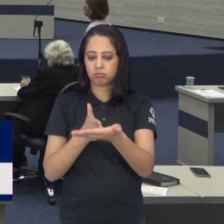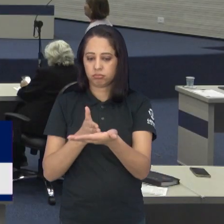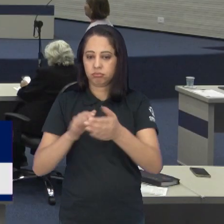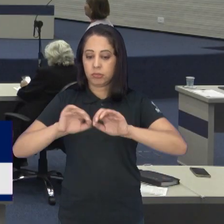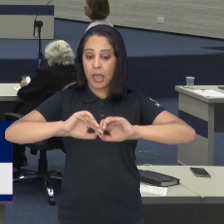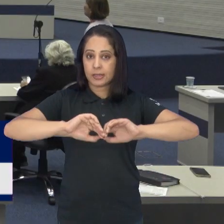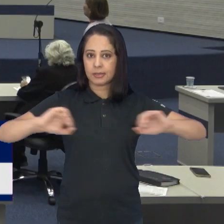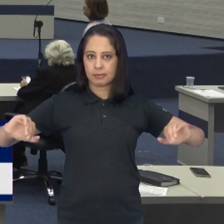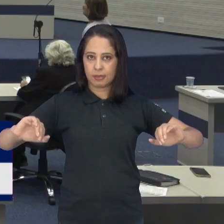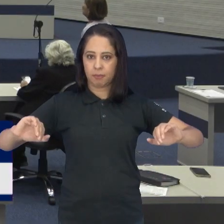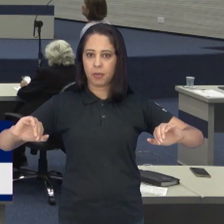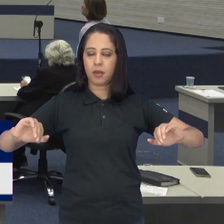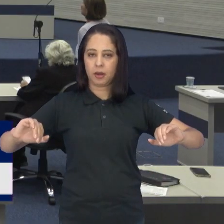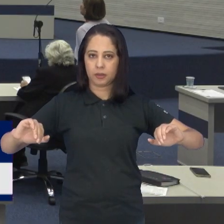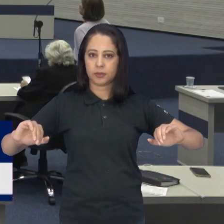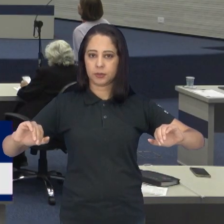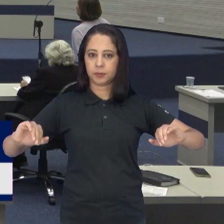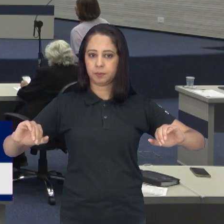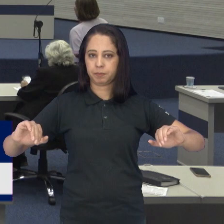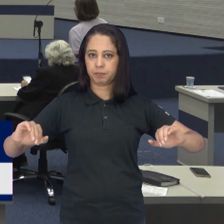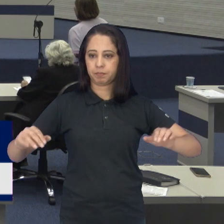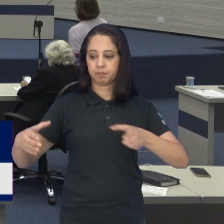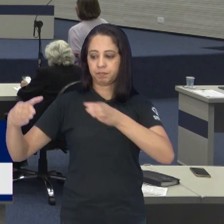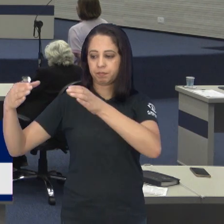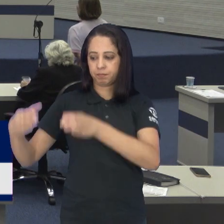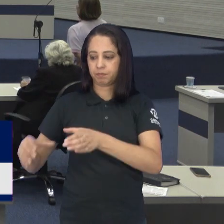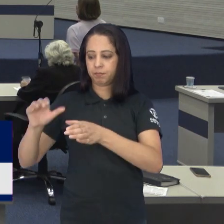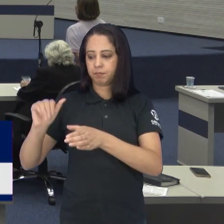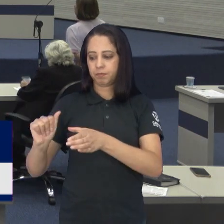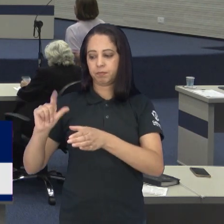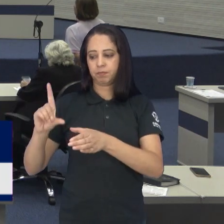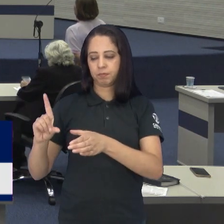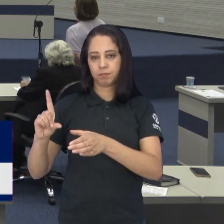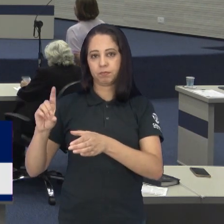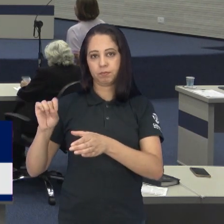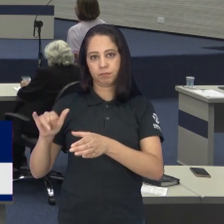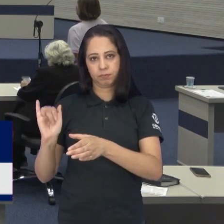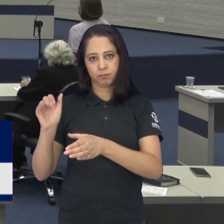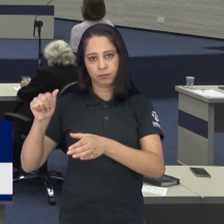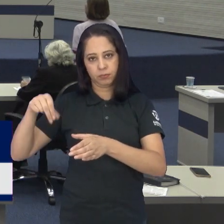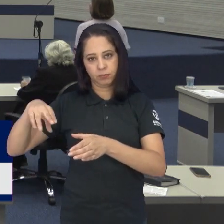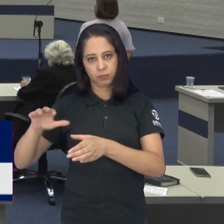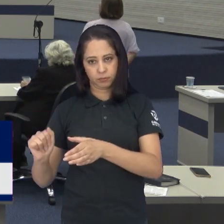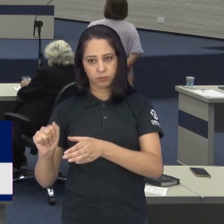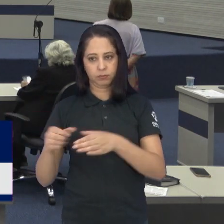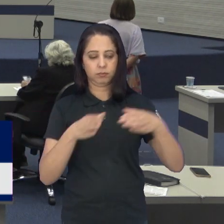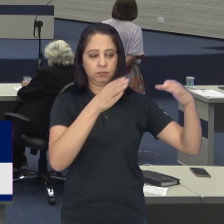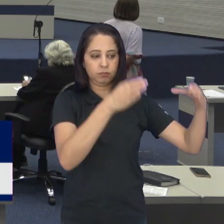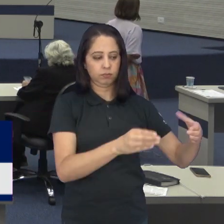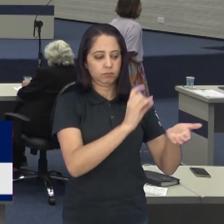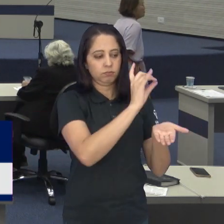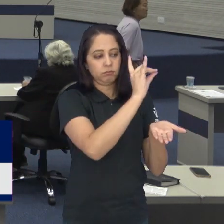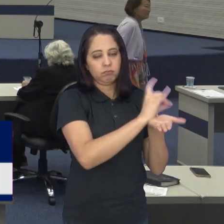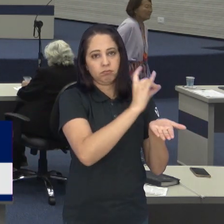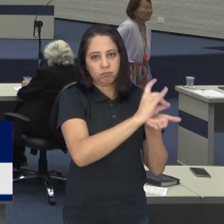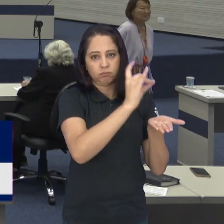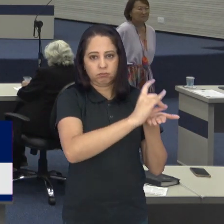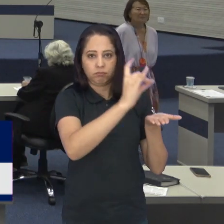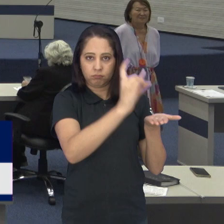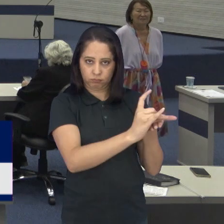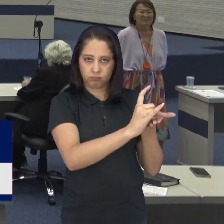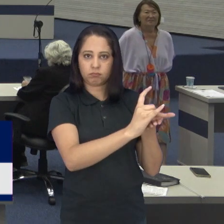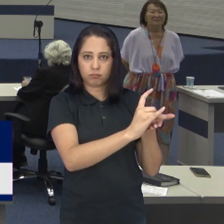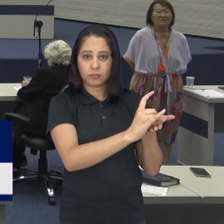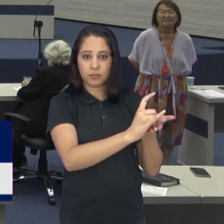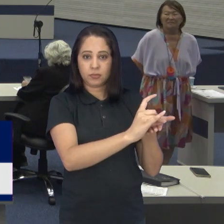do Centro Expandido e também do Jardim Aquários. E nessa emenda ainda concede um desconto